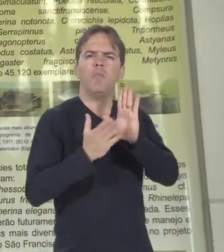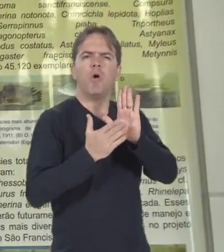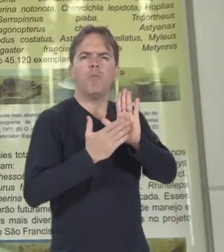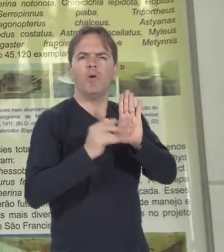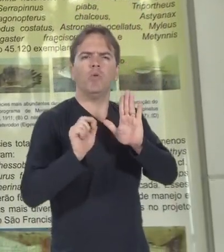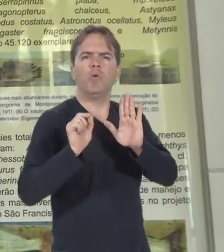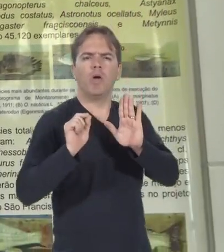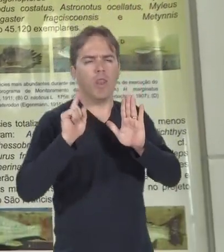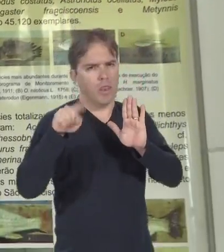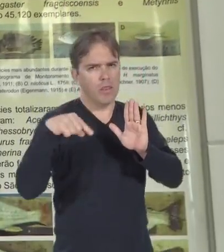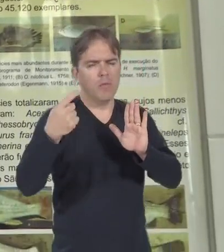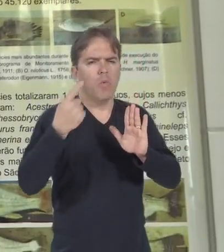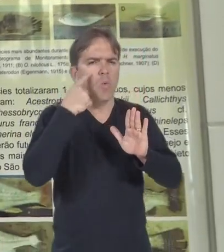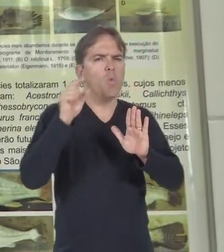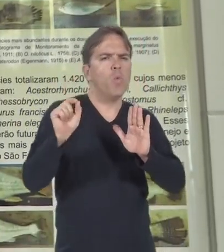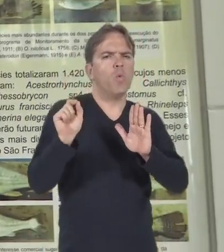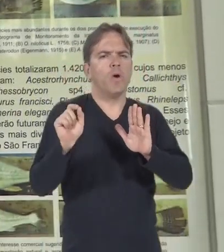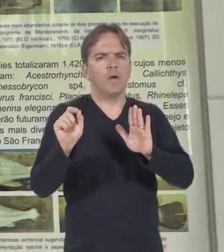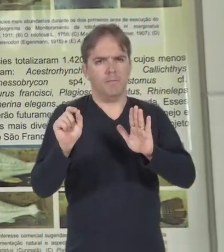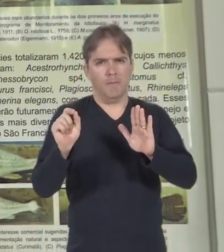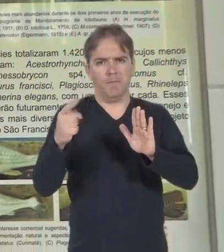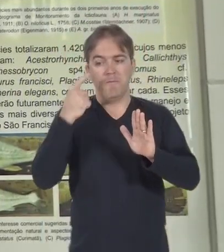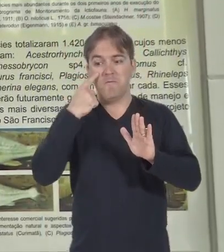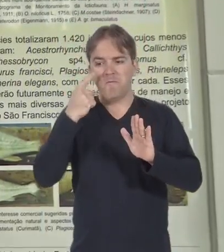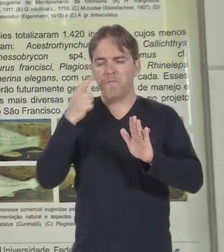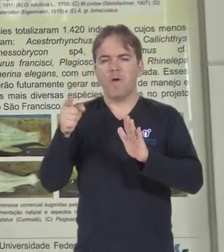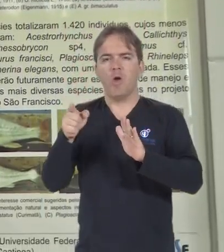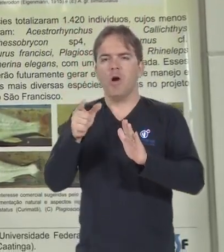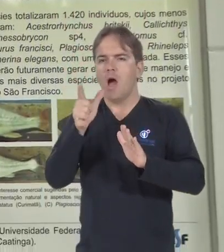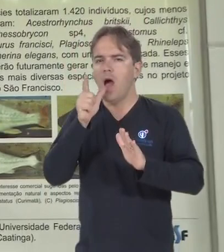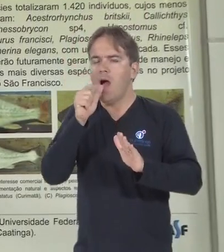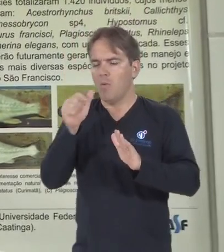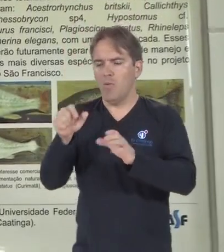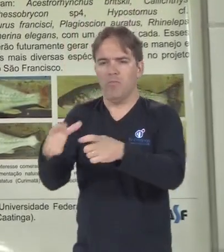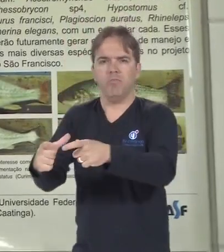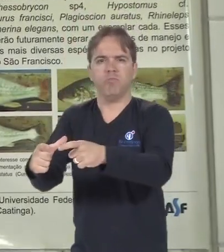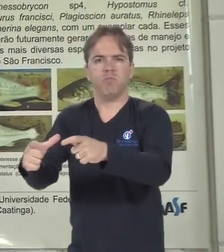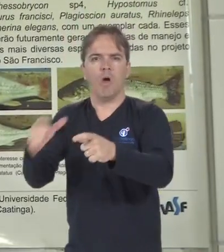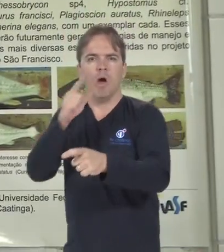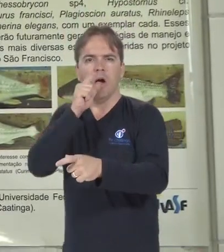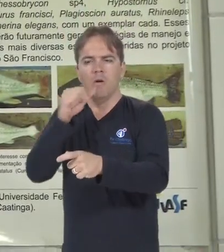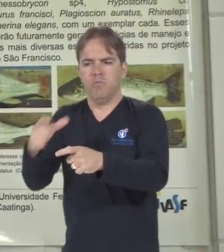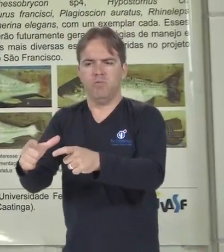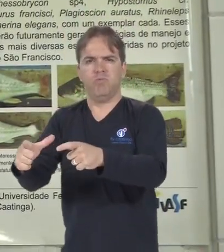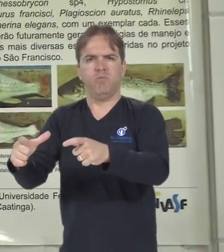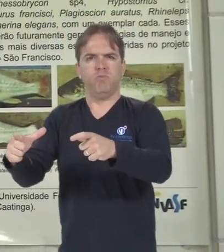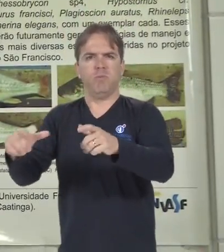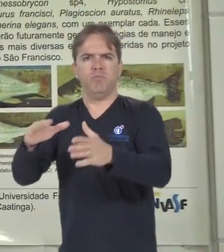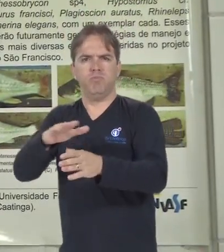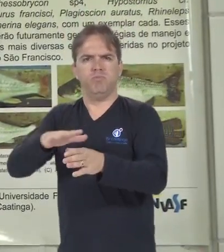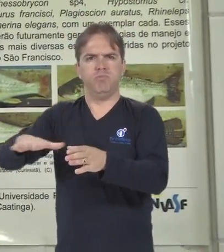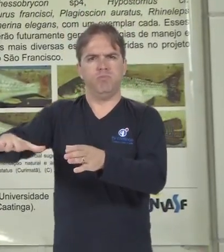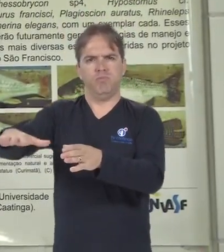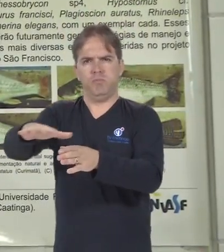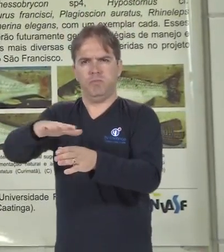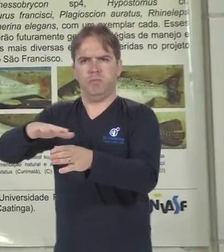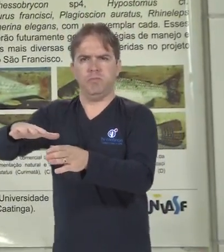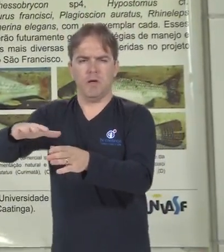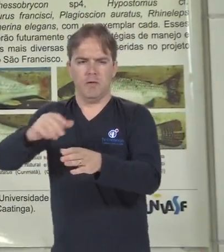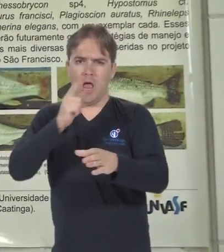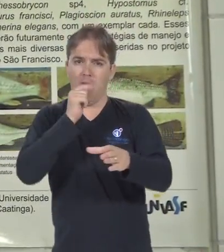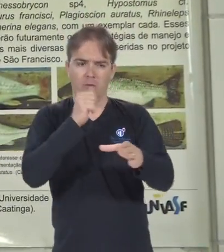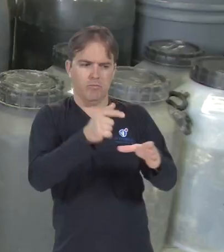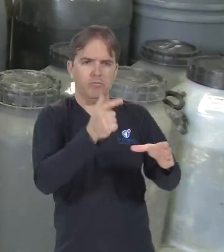depois, né, que a gente começou a ter o enchimento dos reservatórios, de 2 reservatórios do projeto de integração